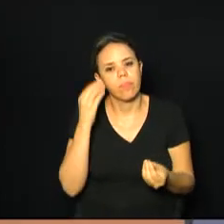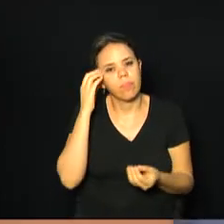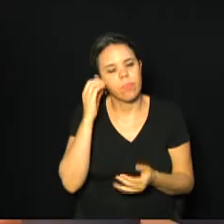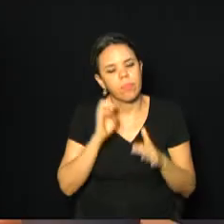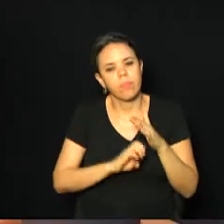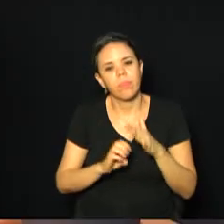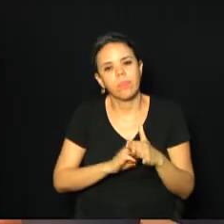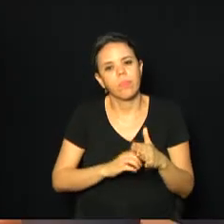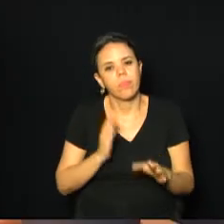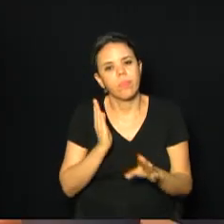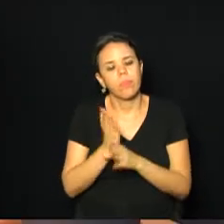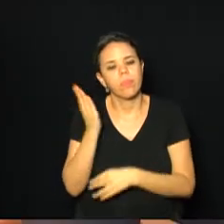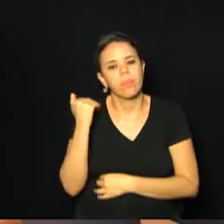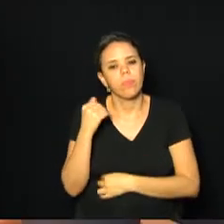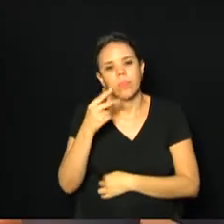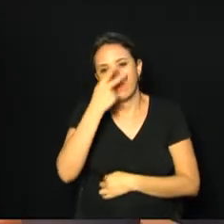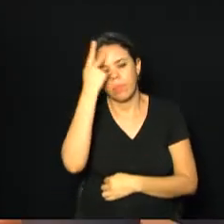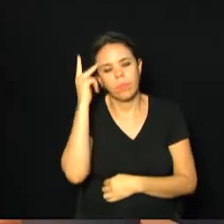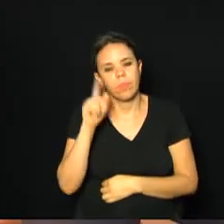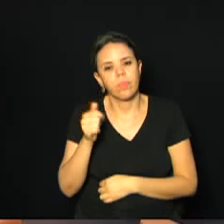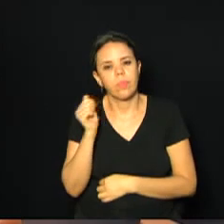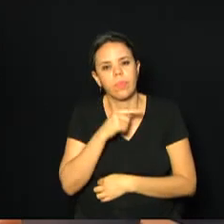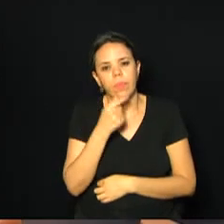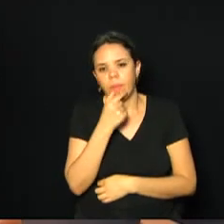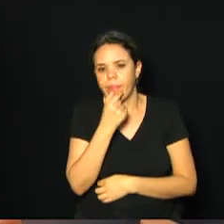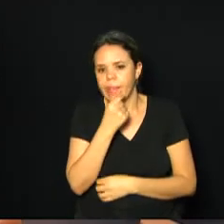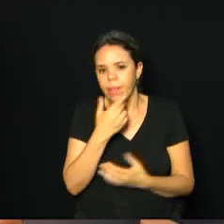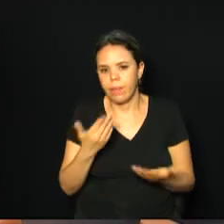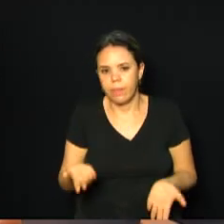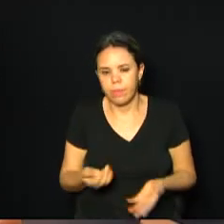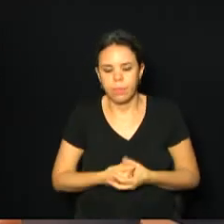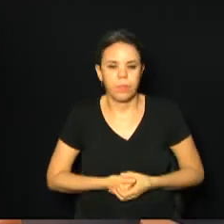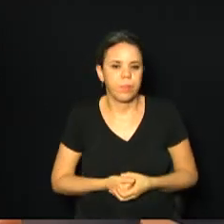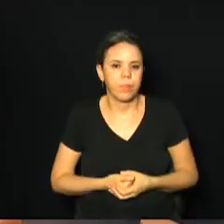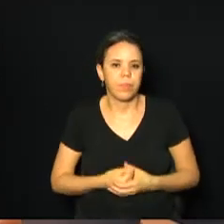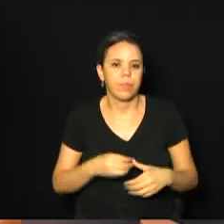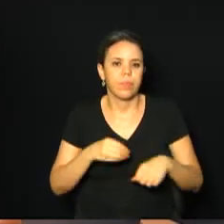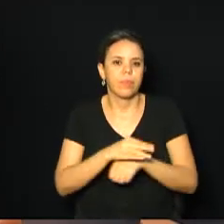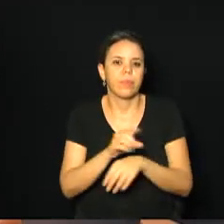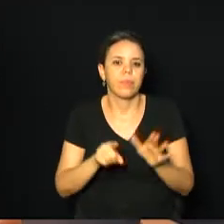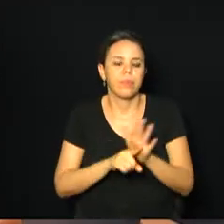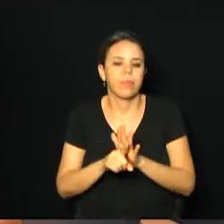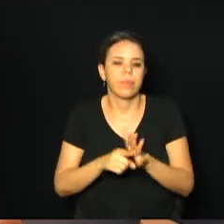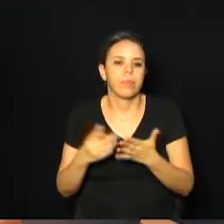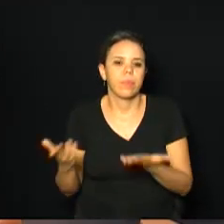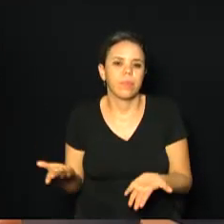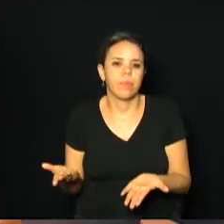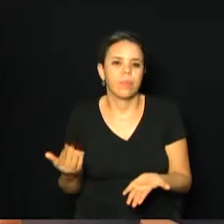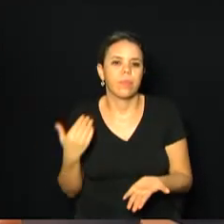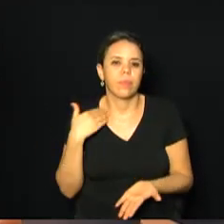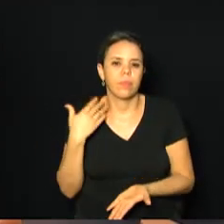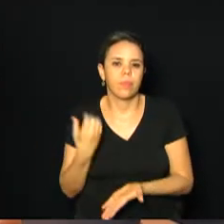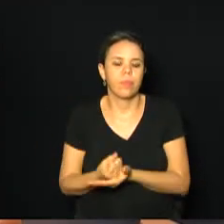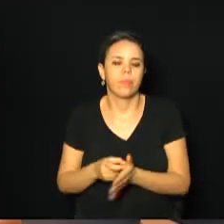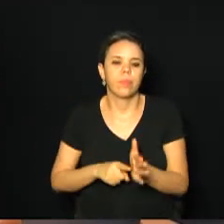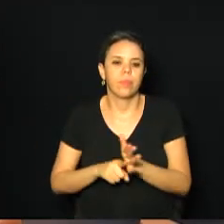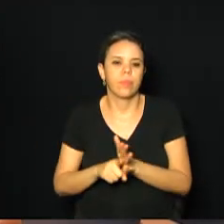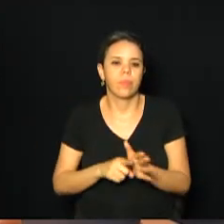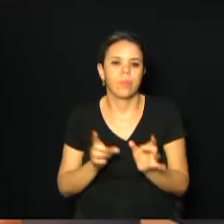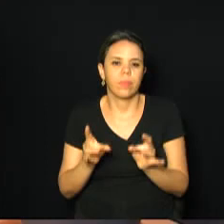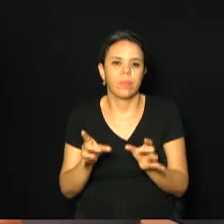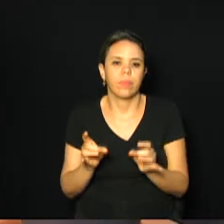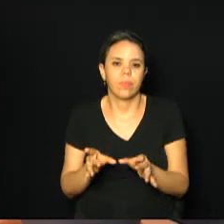financeiras acabam sabendo que a pessoa já é aposentada? Alguém passou esses dados também. Banco de dados. Foi vendido